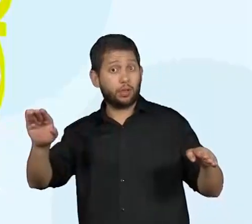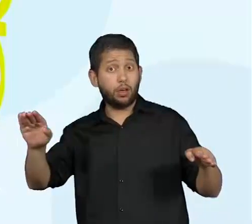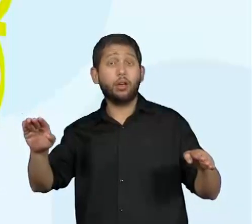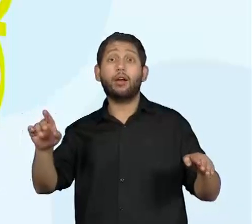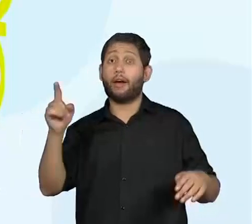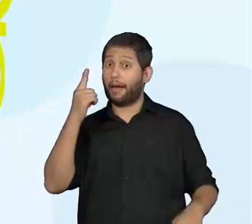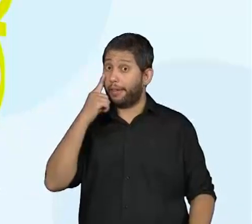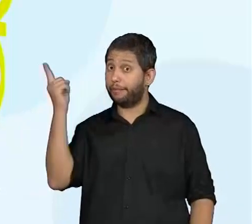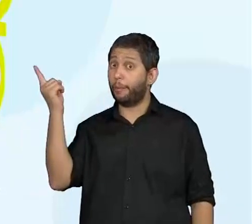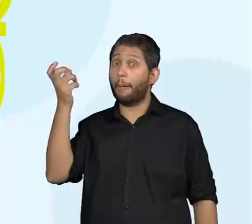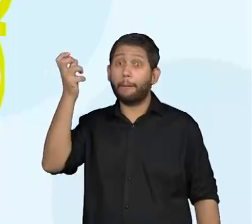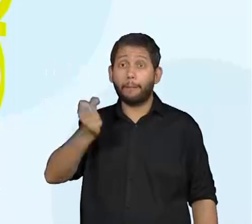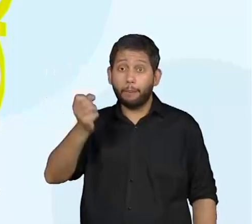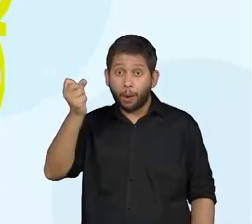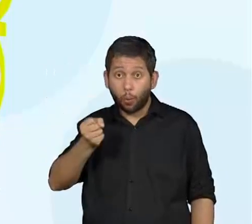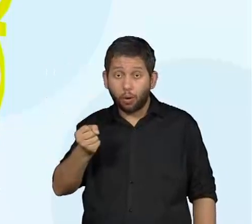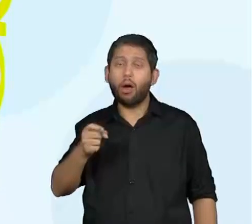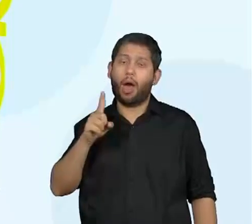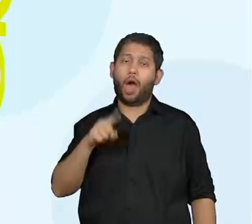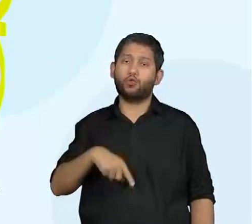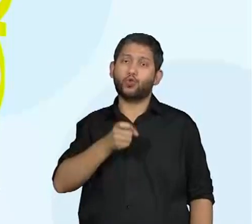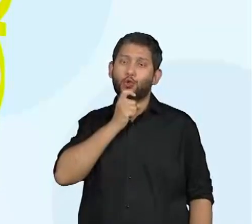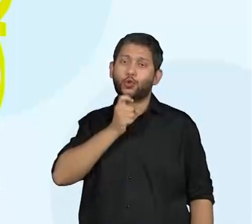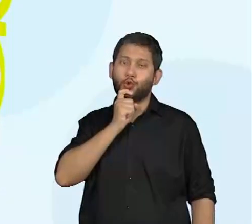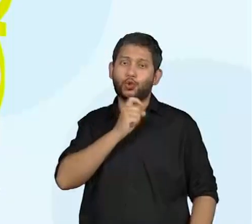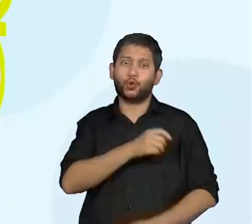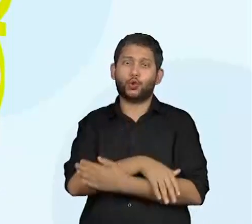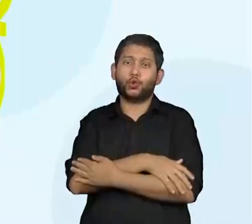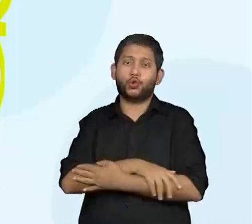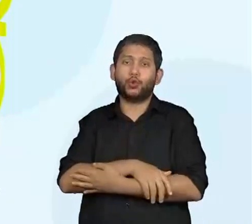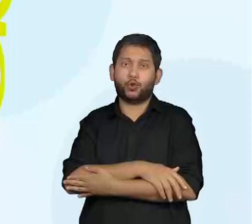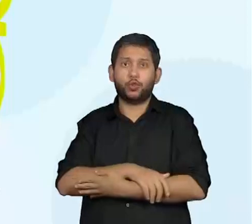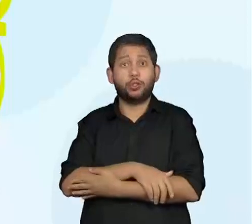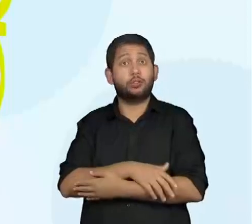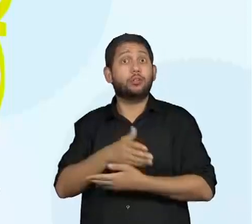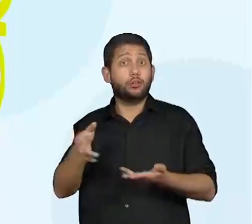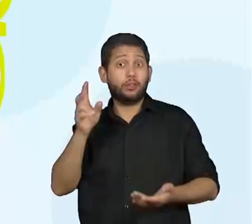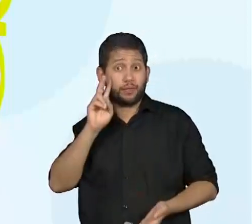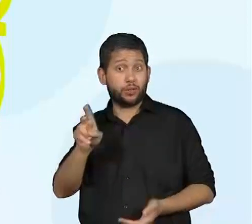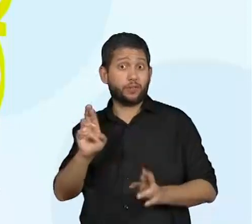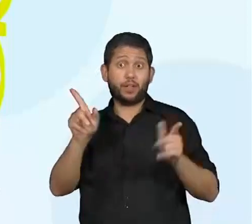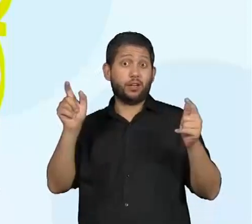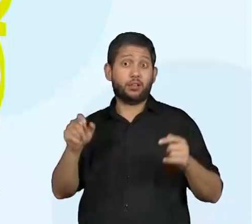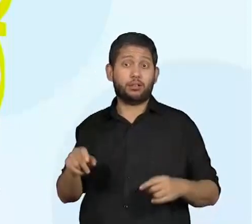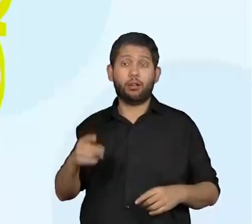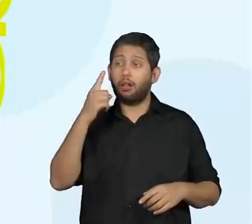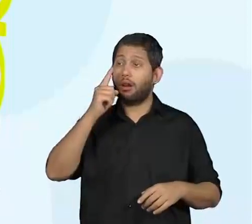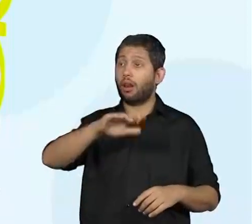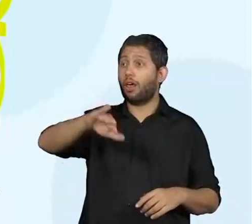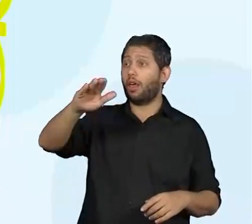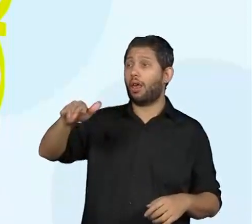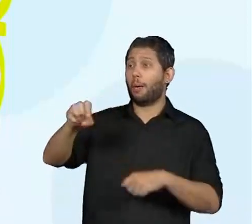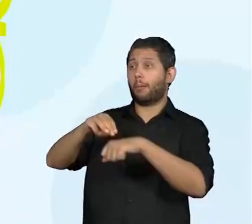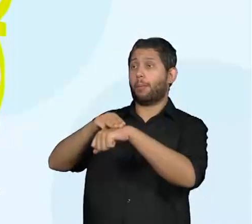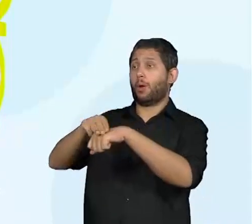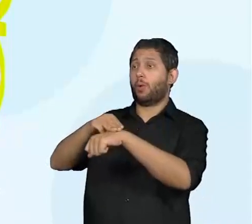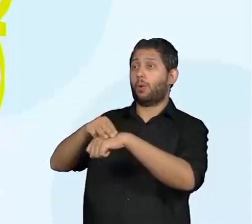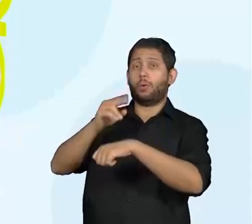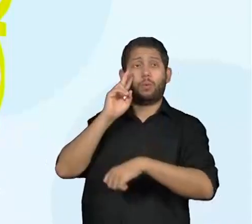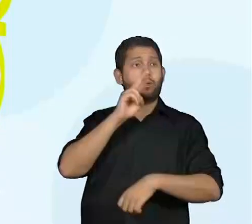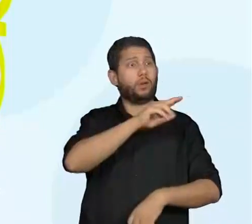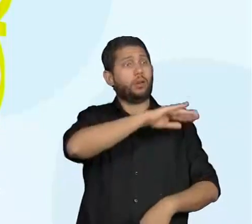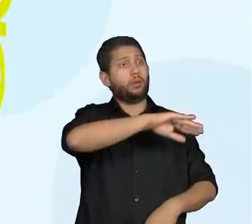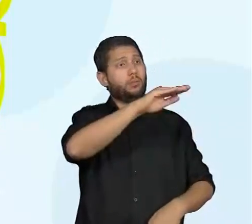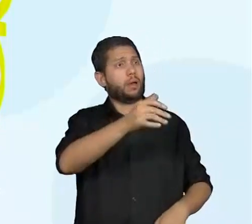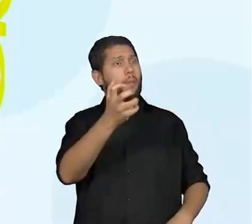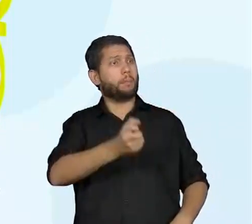gelo, né? Então a gente percebe aí o quanto que o gelo também modifica a paisagem aí dessas montanhas. Muito